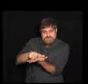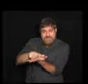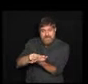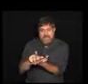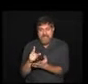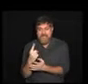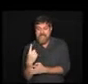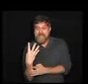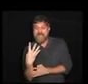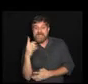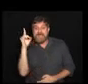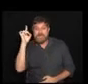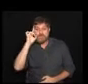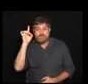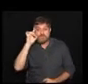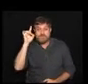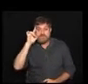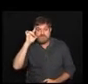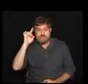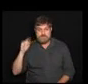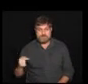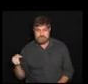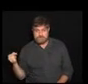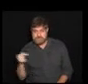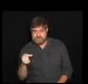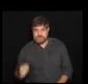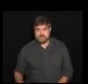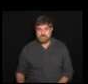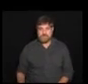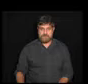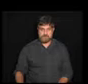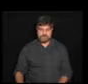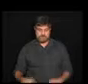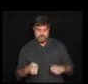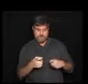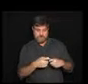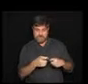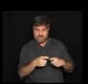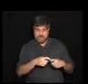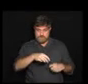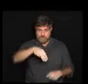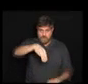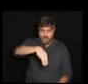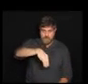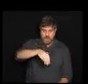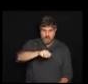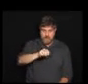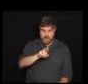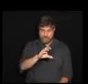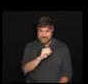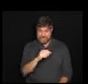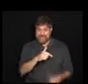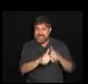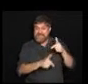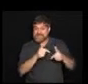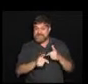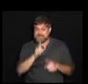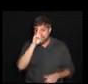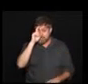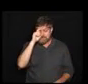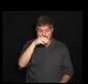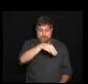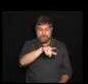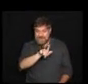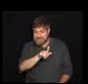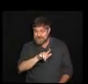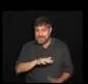14 dias. Para isso, o Dr. Marcos, que é da rede de urgência e emergência Mário Gatti, mas toda a nossa